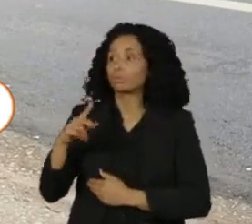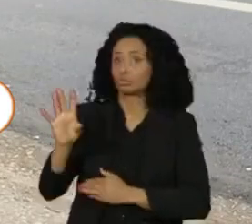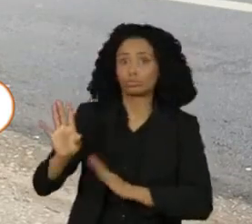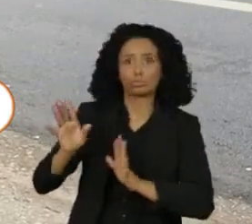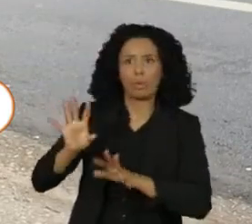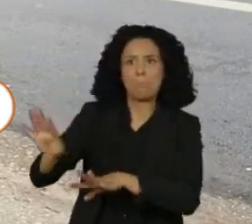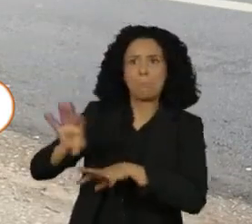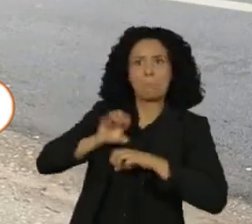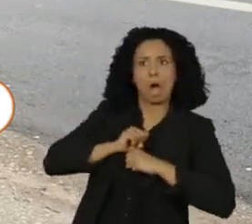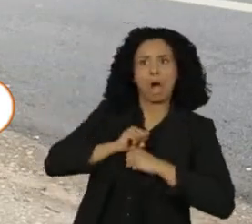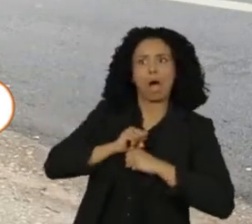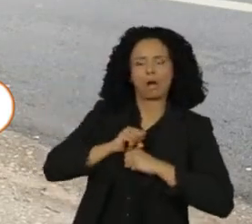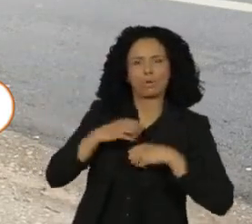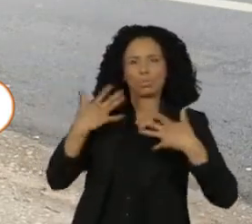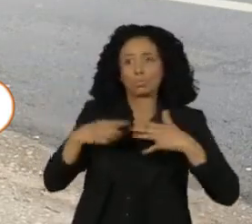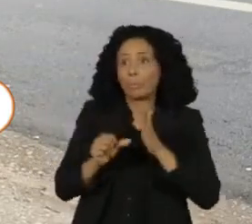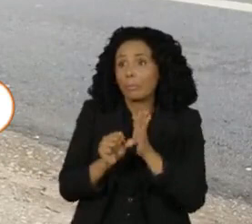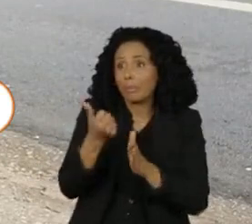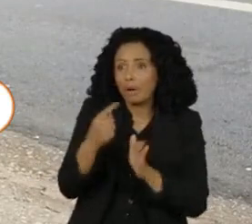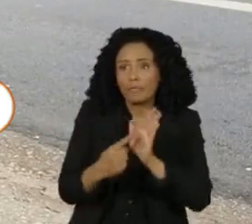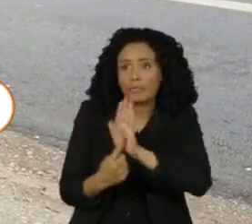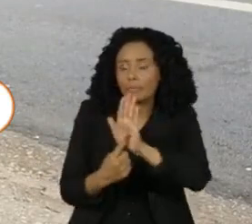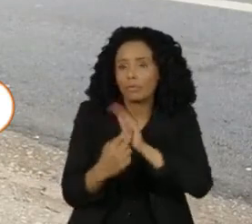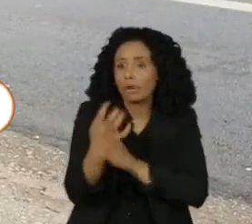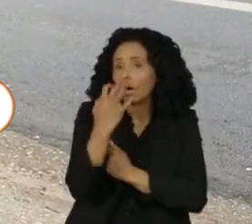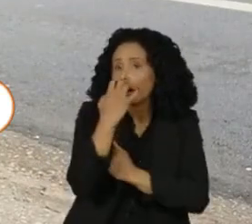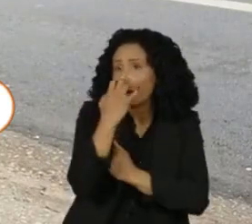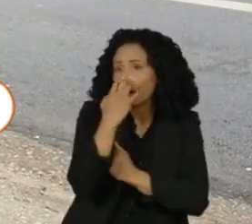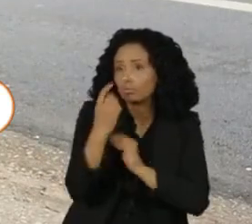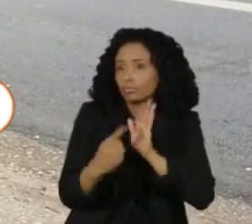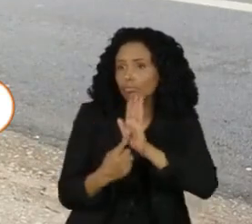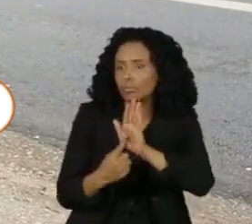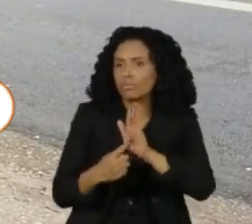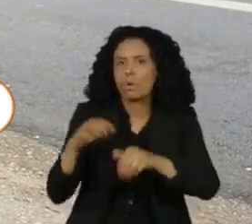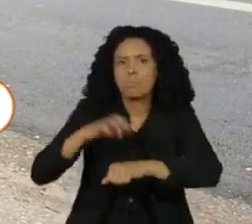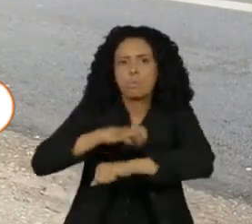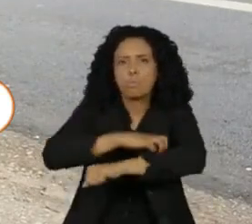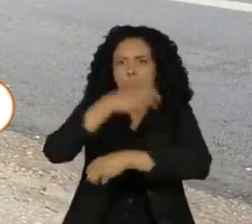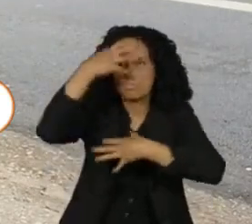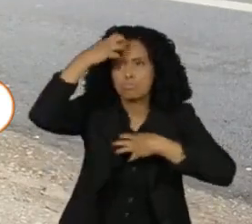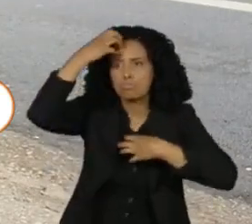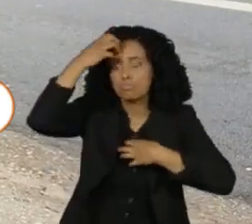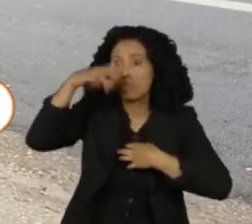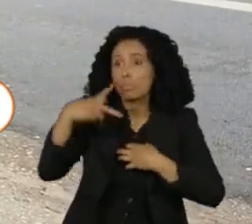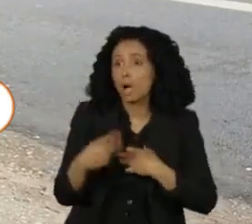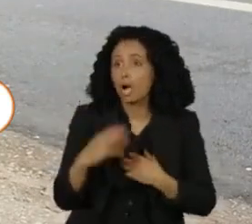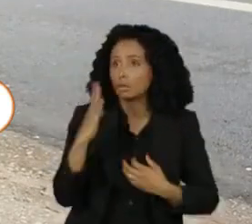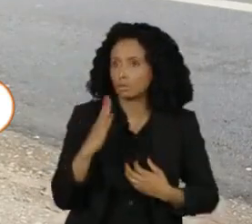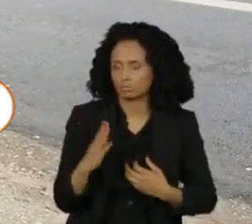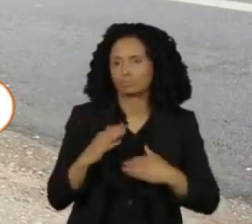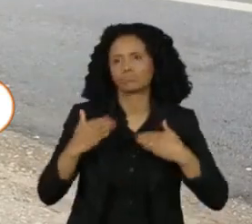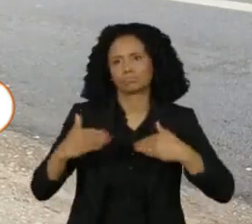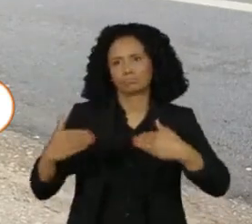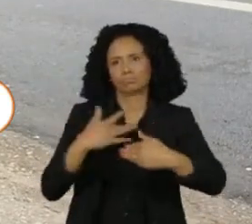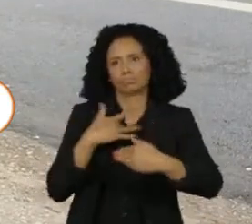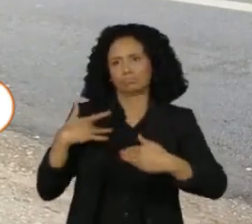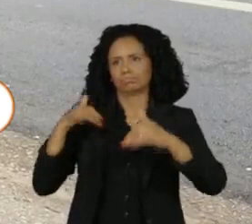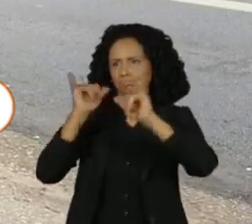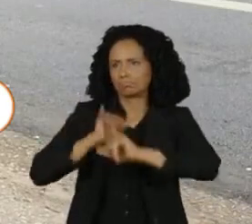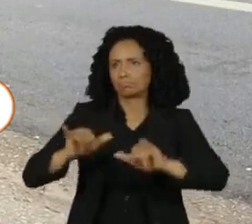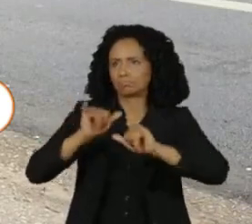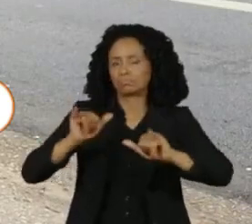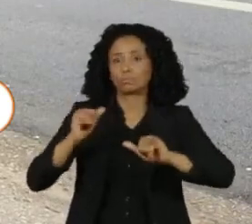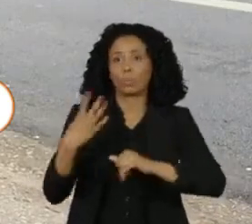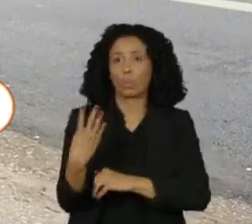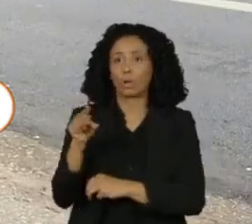caso confirmado de transmissão da doença em animais aqui no Brasil. O Ministério da Saúde já confirmou que o país tem mais de